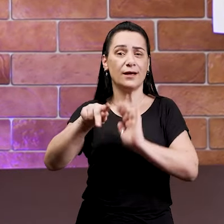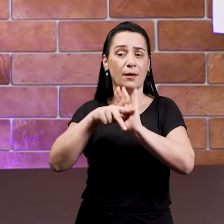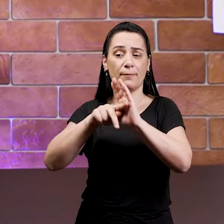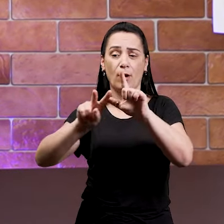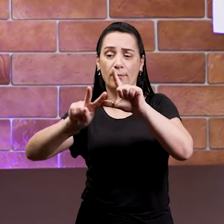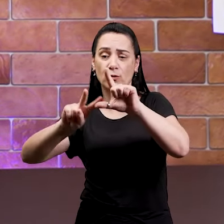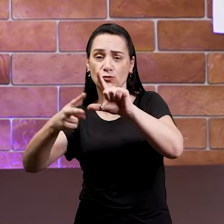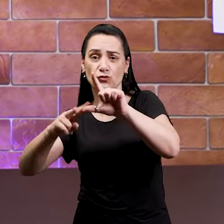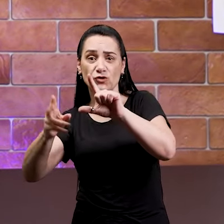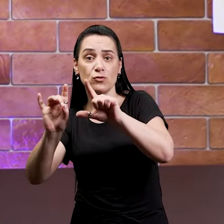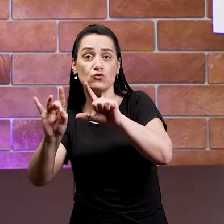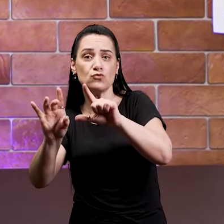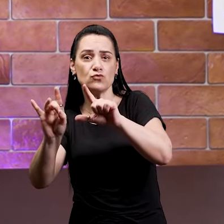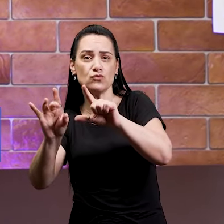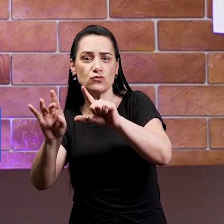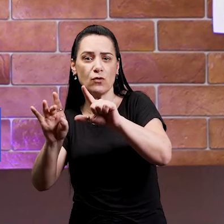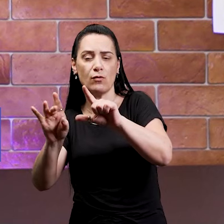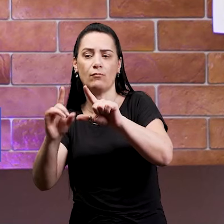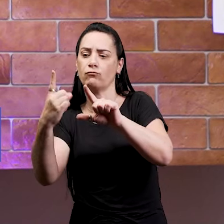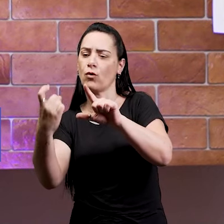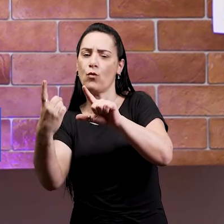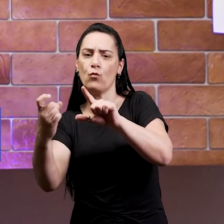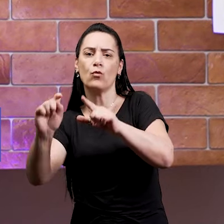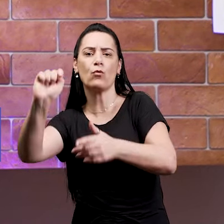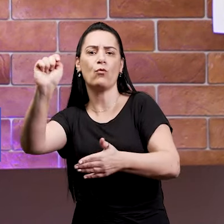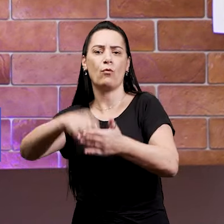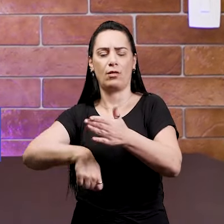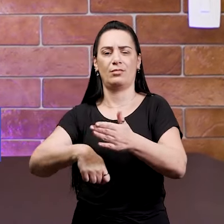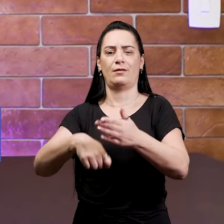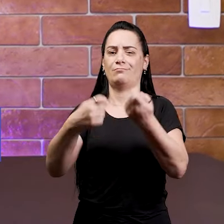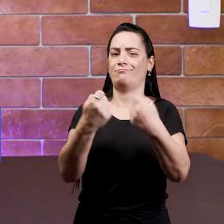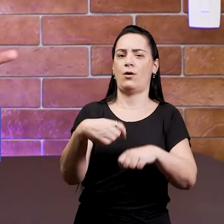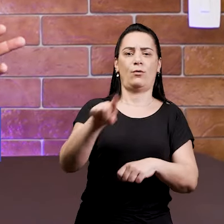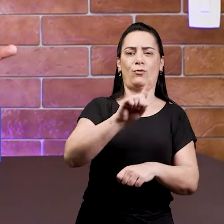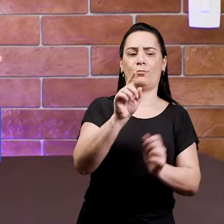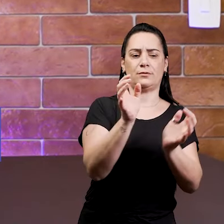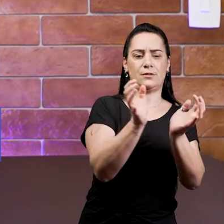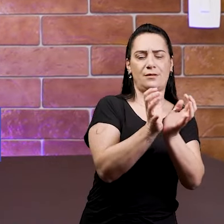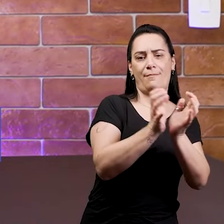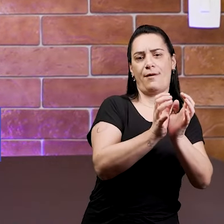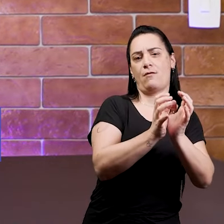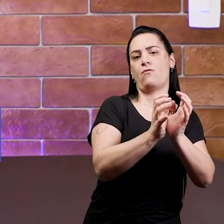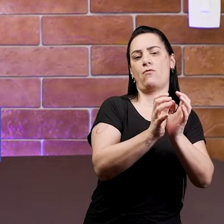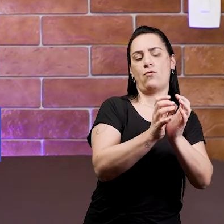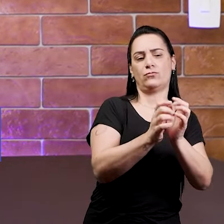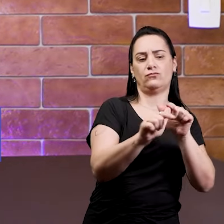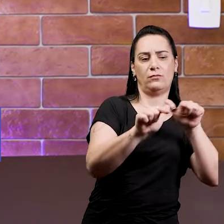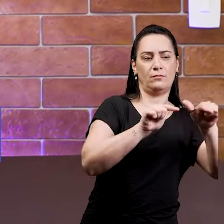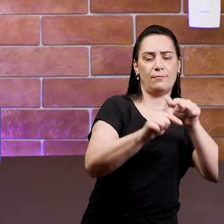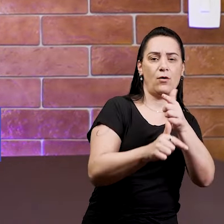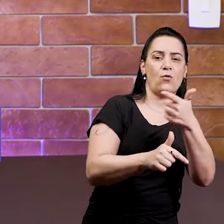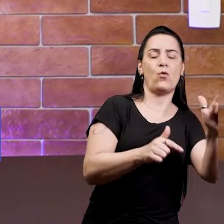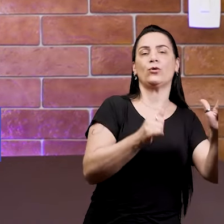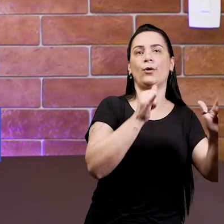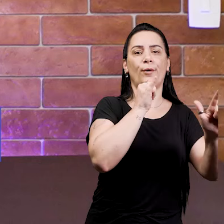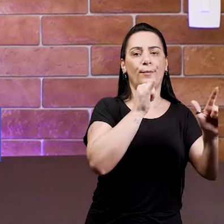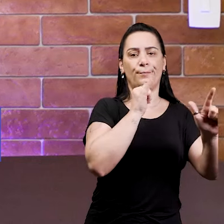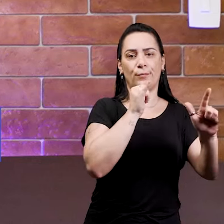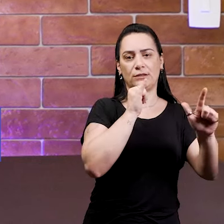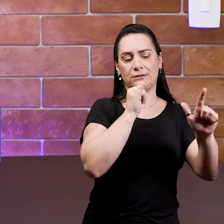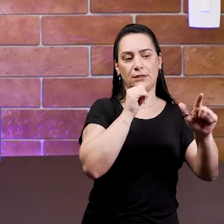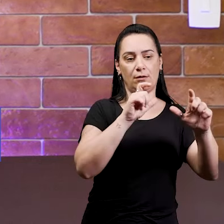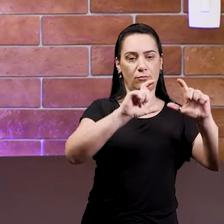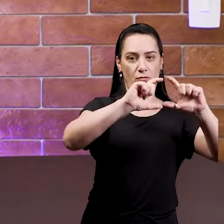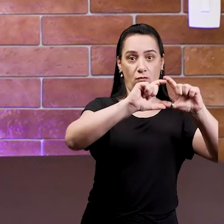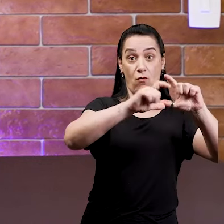contratar apenas o Teams com todas as suas funcionalidades, sem a necessidade de contratar outros serviços juntos,